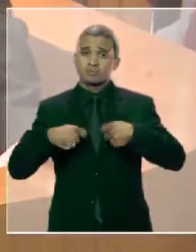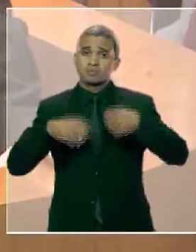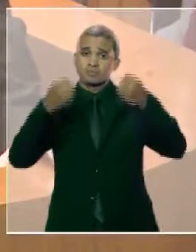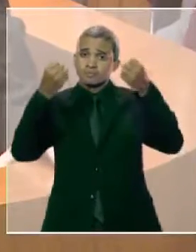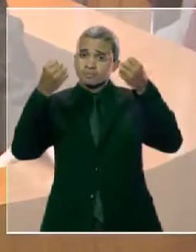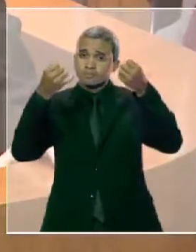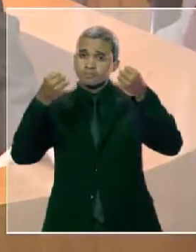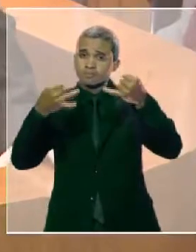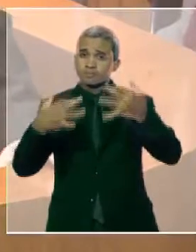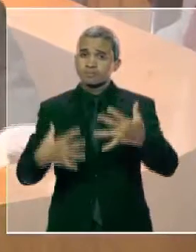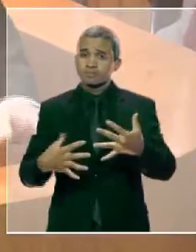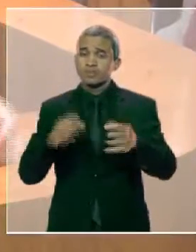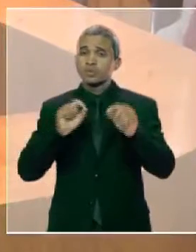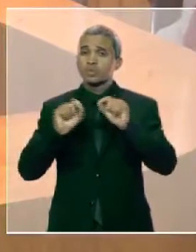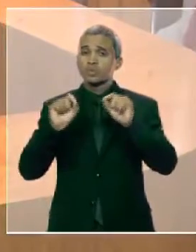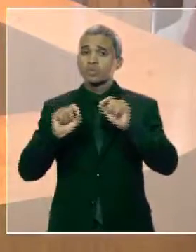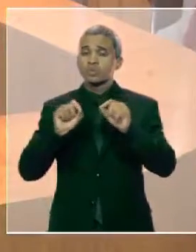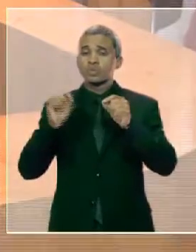lá.